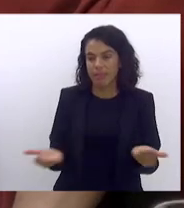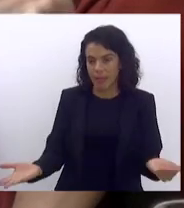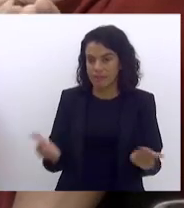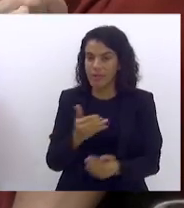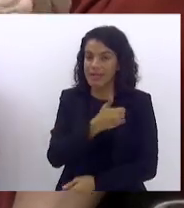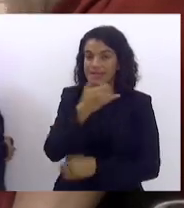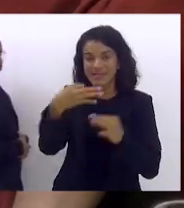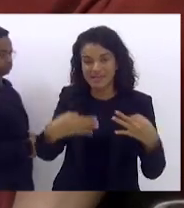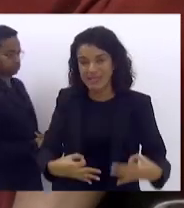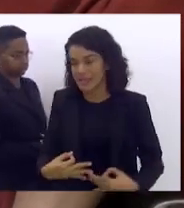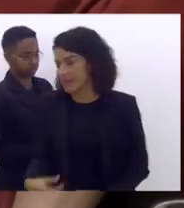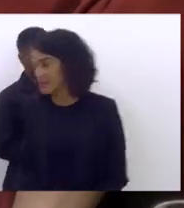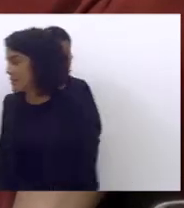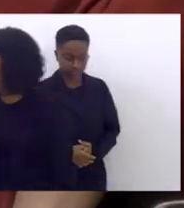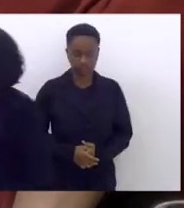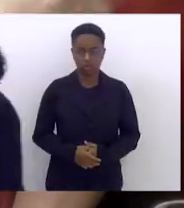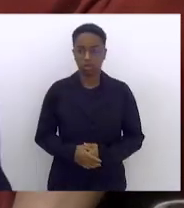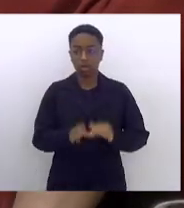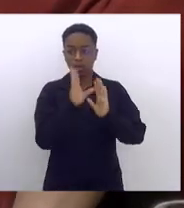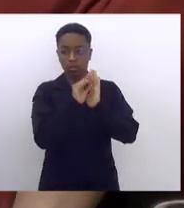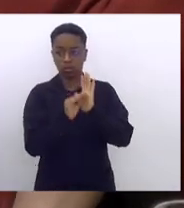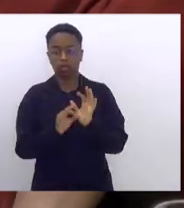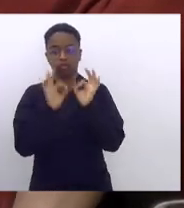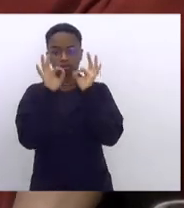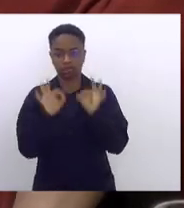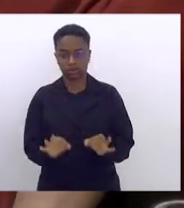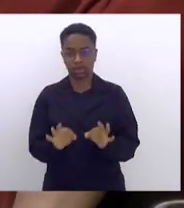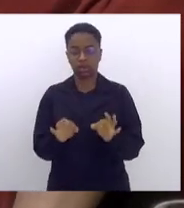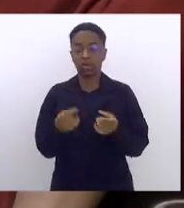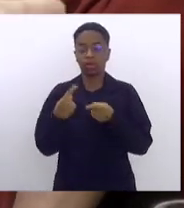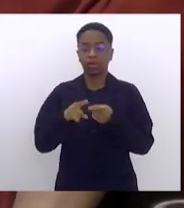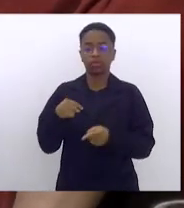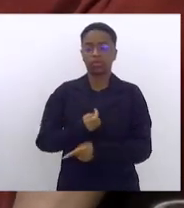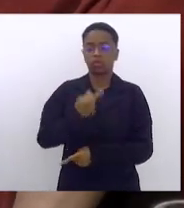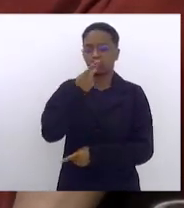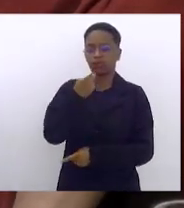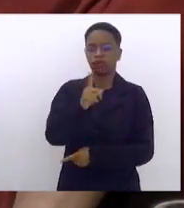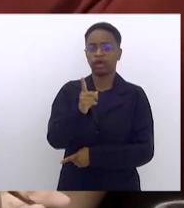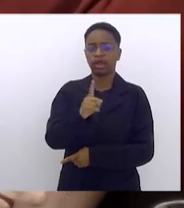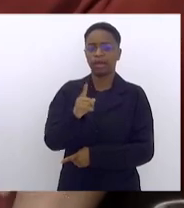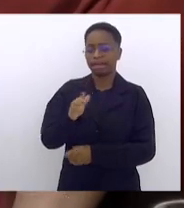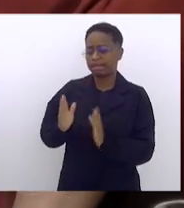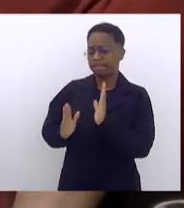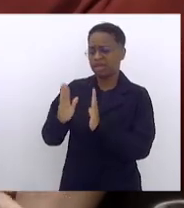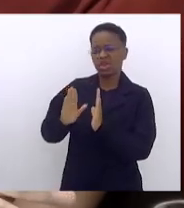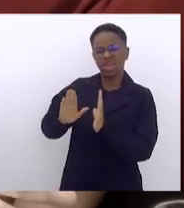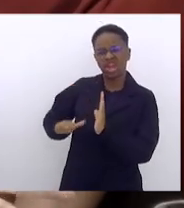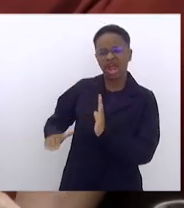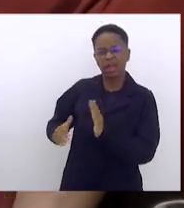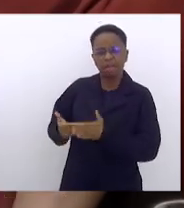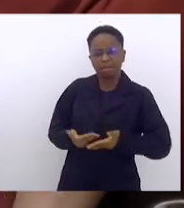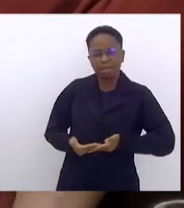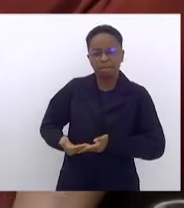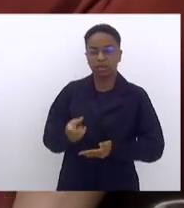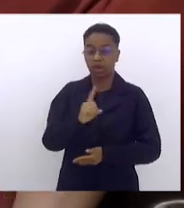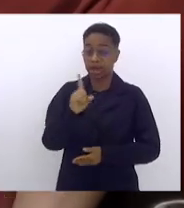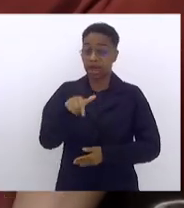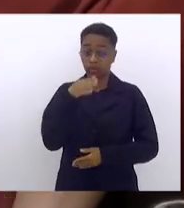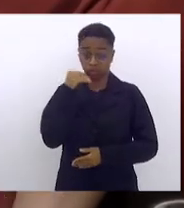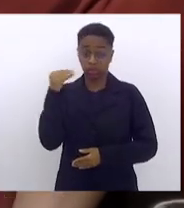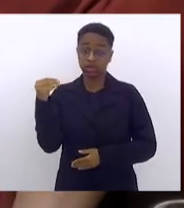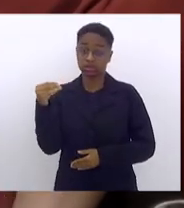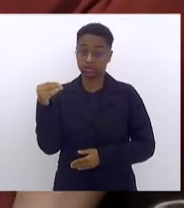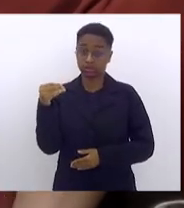idade certa, o conteúdo certo. Não estamos falando de primeira infância, de criança bem pequena, estamos falando de adolescente.